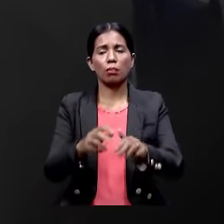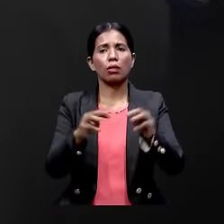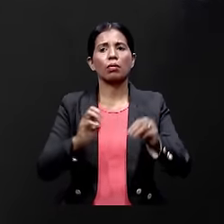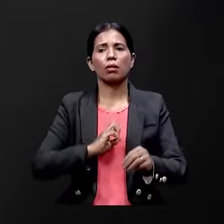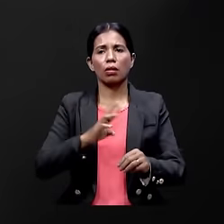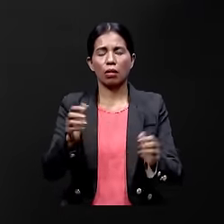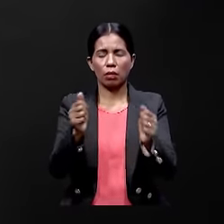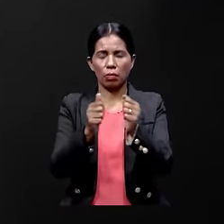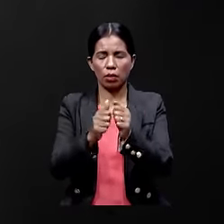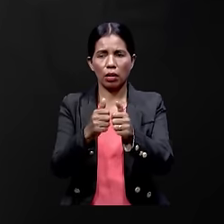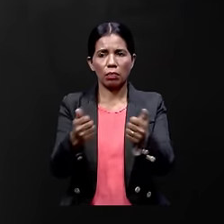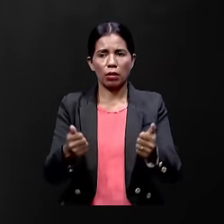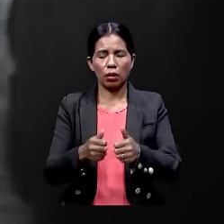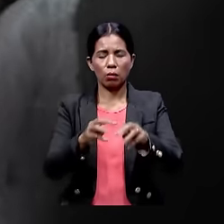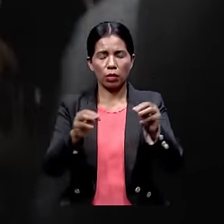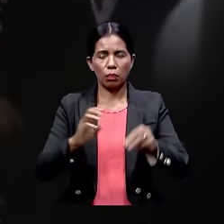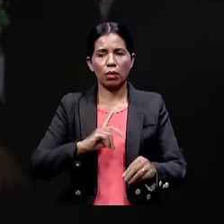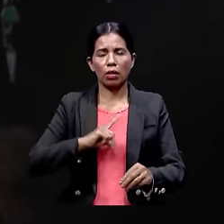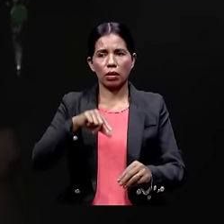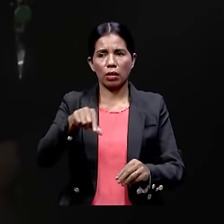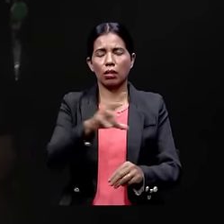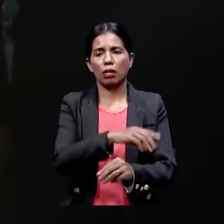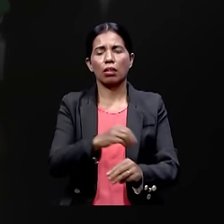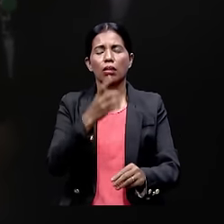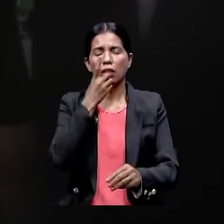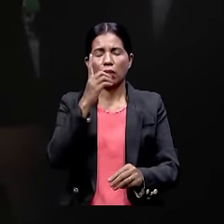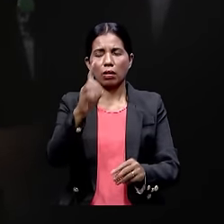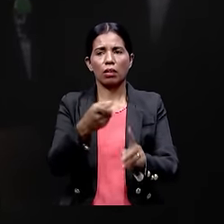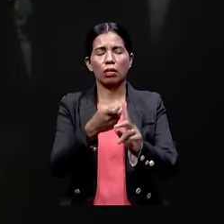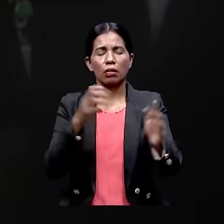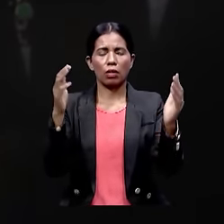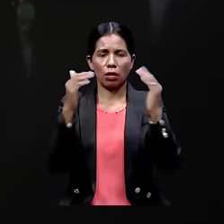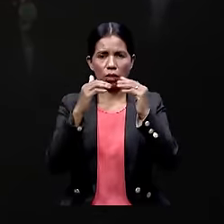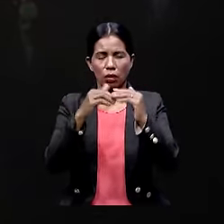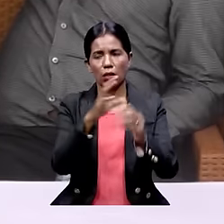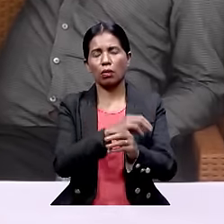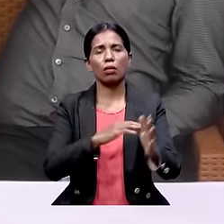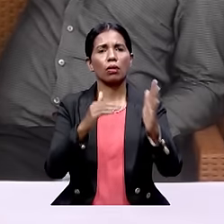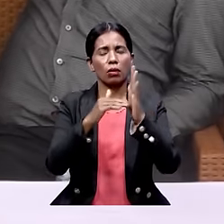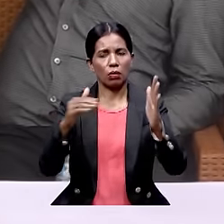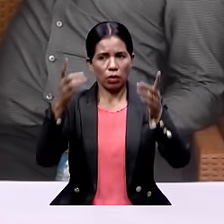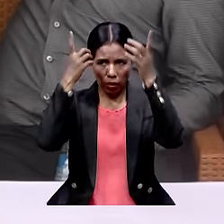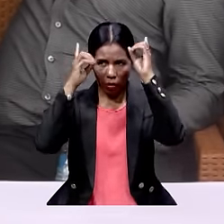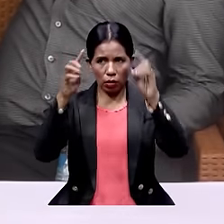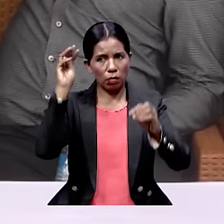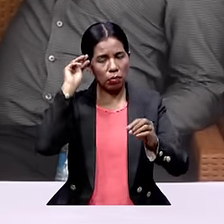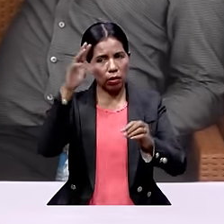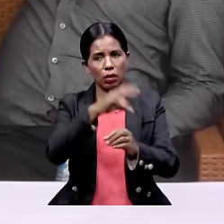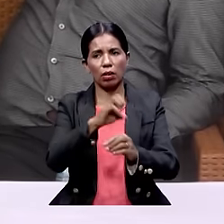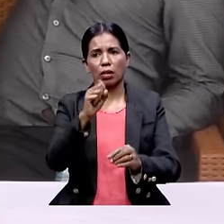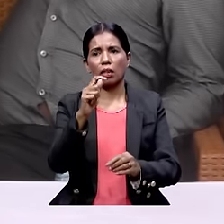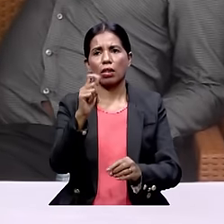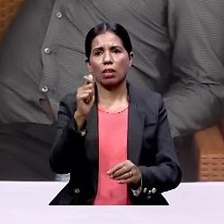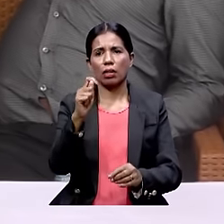Permeira, muito com a administração do município Liquiçá, a declaração de conferência para a imprensa, onde contra a decisão do ministro da administração estatal,